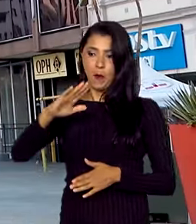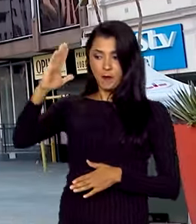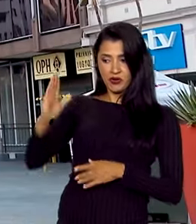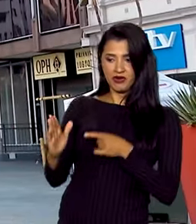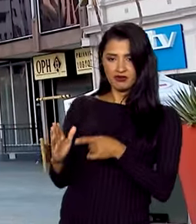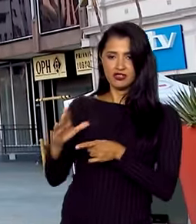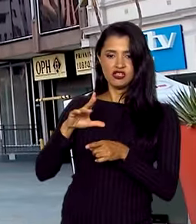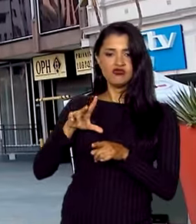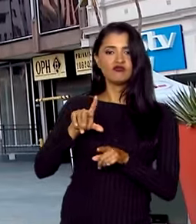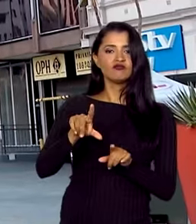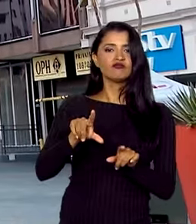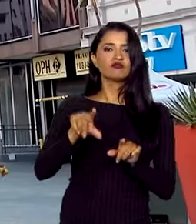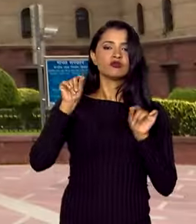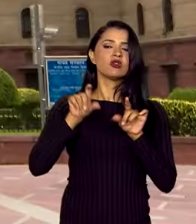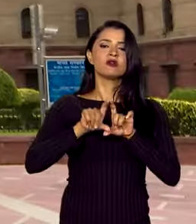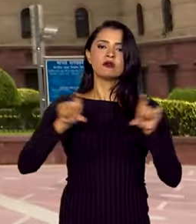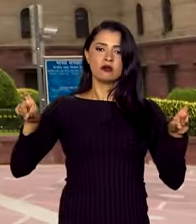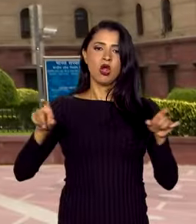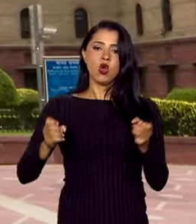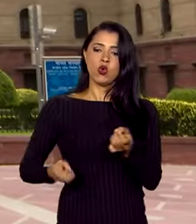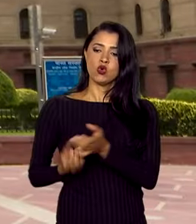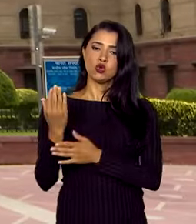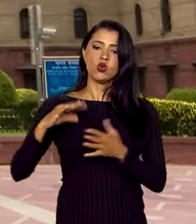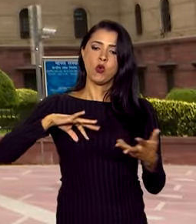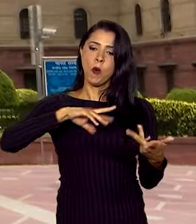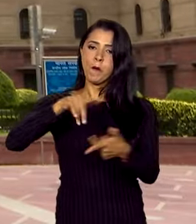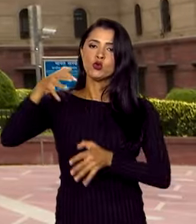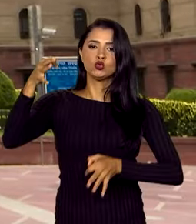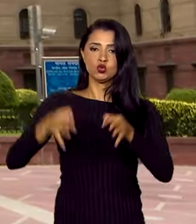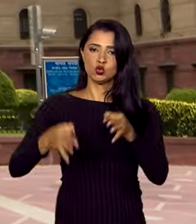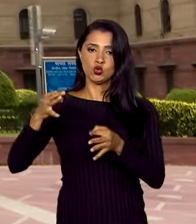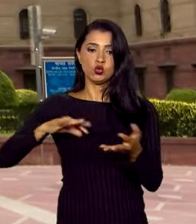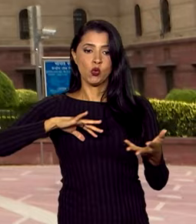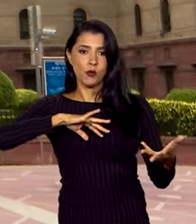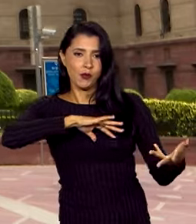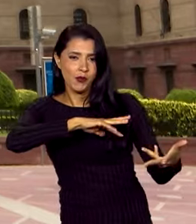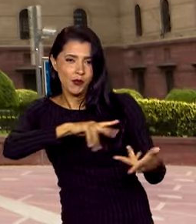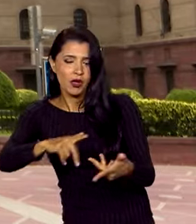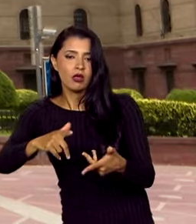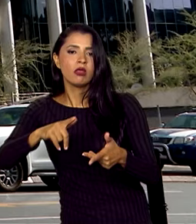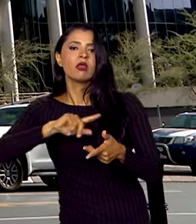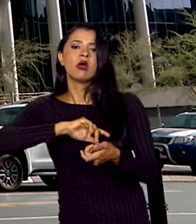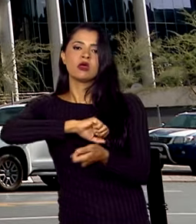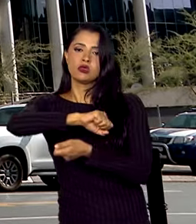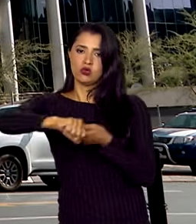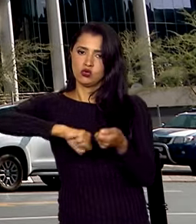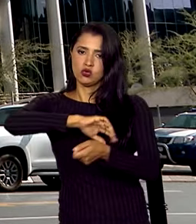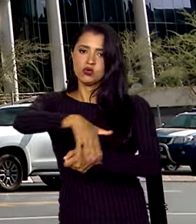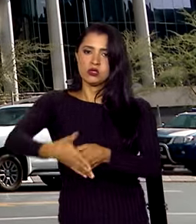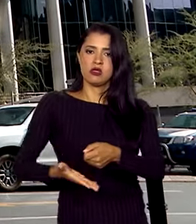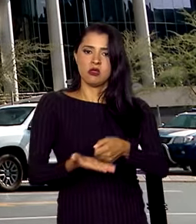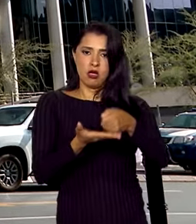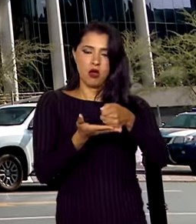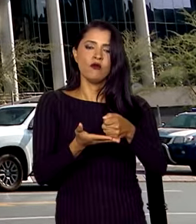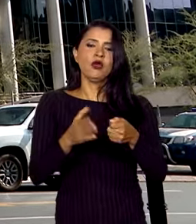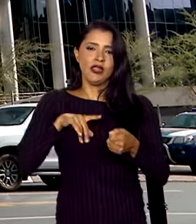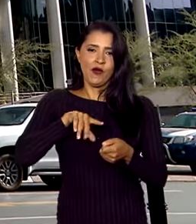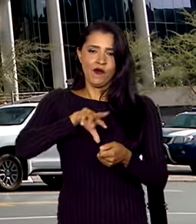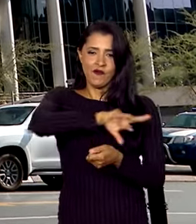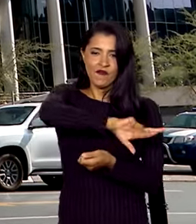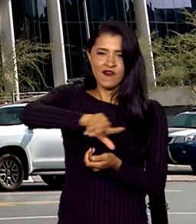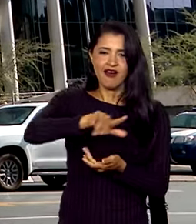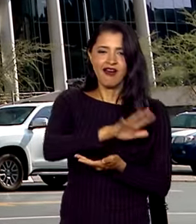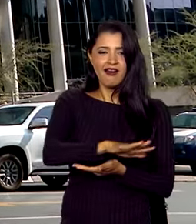lema Construindo um Mundo Justo e um Planeta Sustentável. Isso significa que todas as diferentes frentes